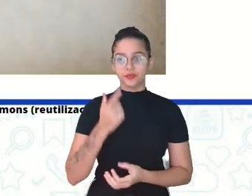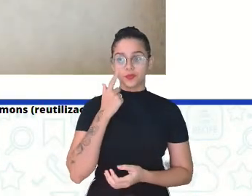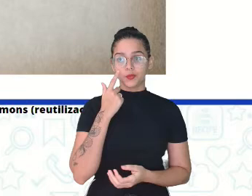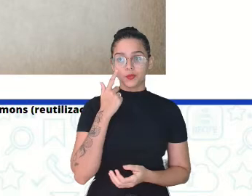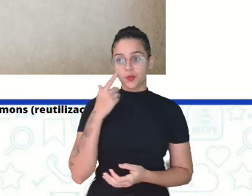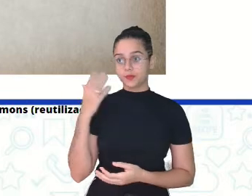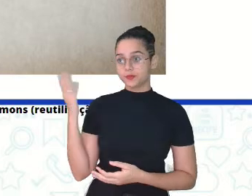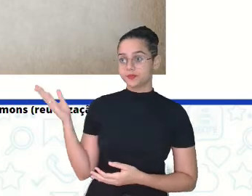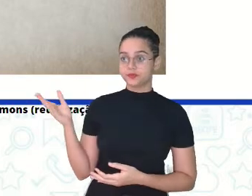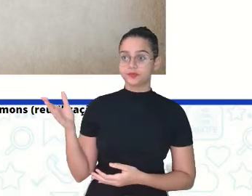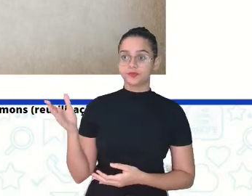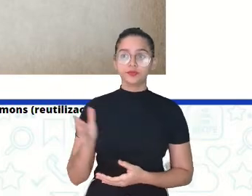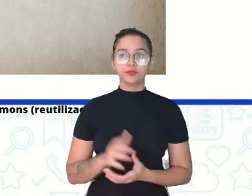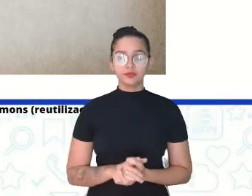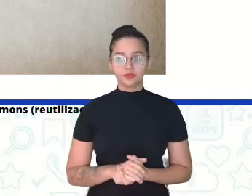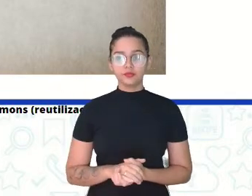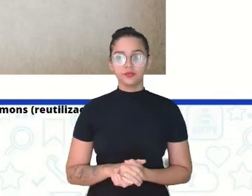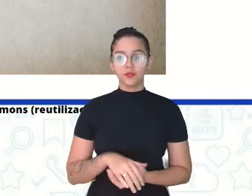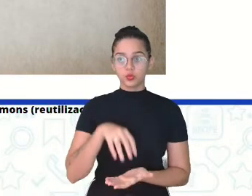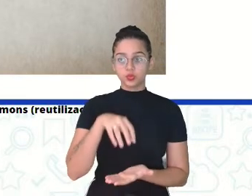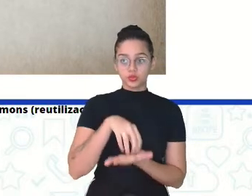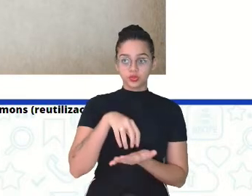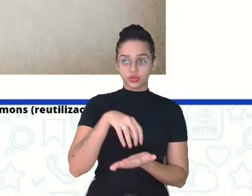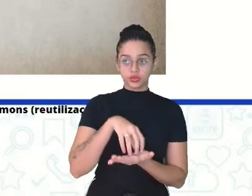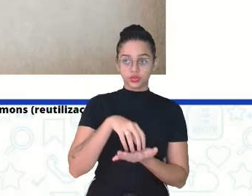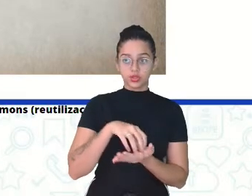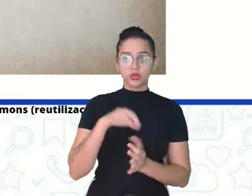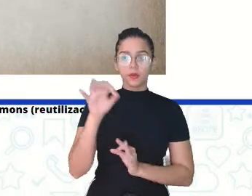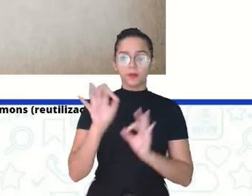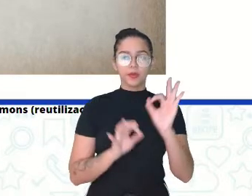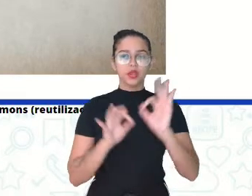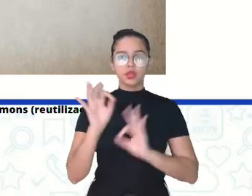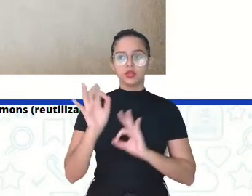monumental e residencial no centro da cidade foi planejado a